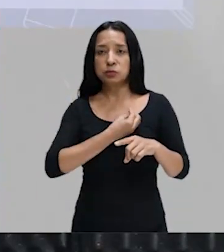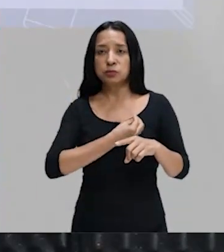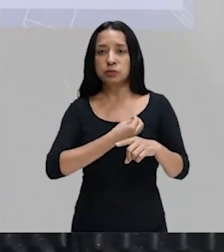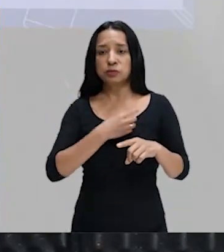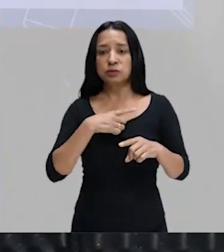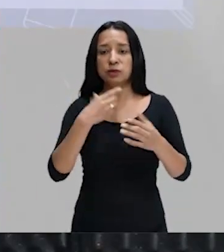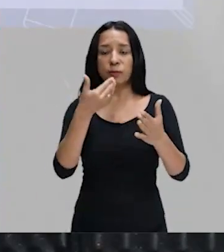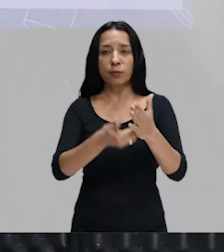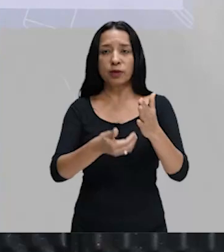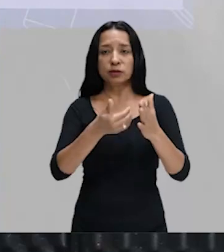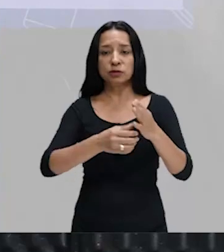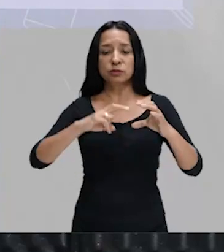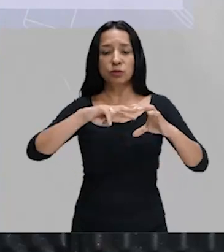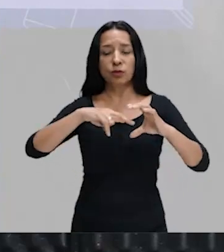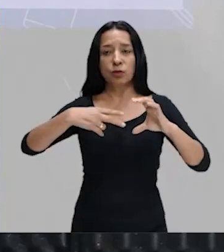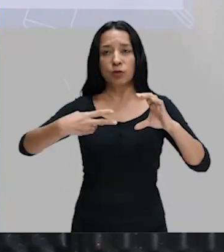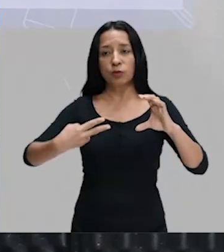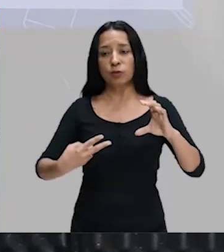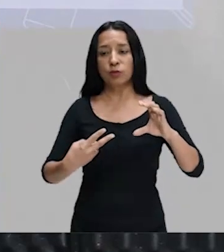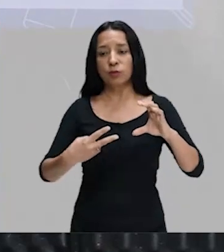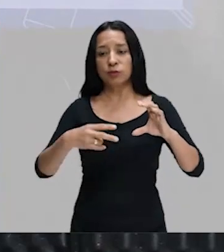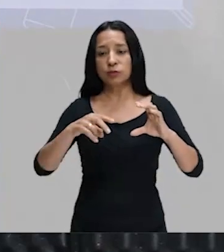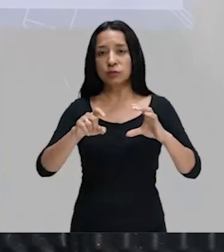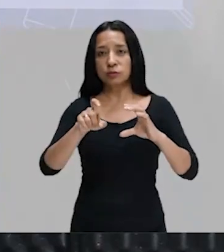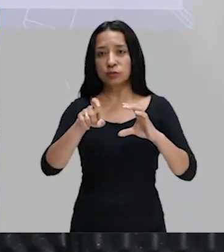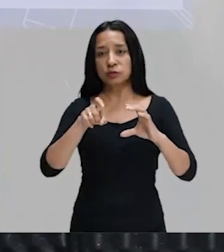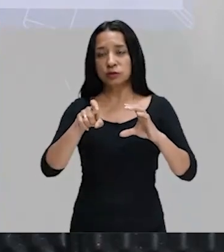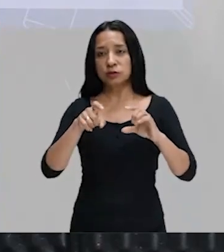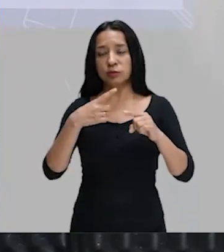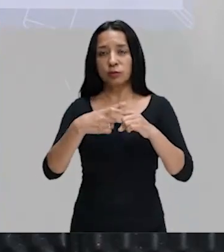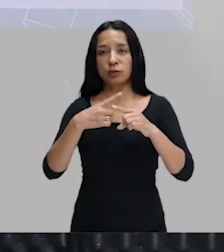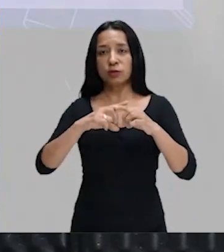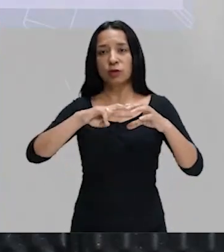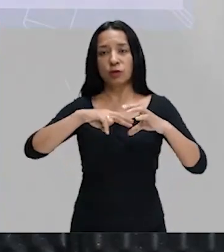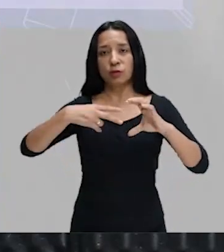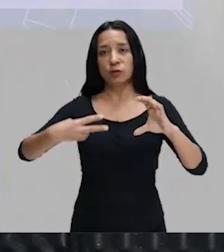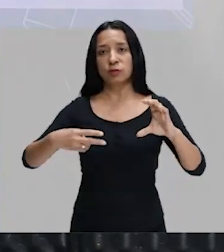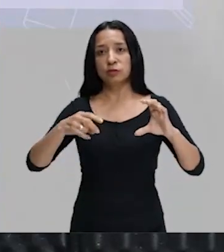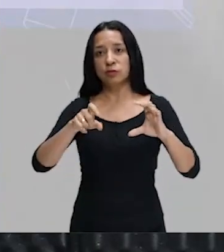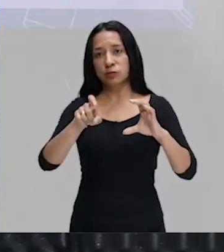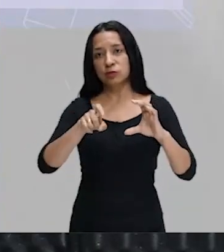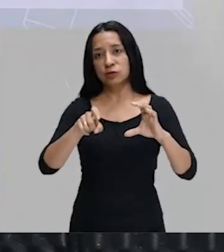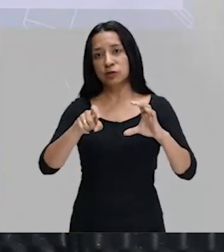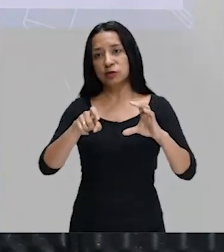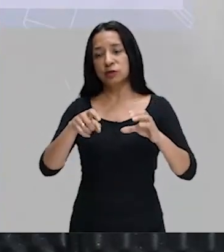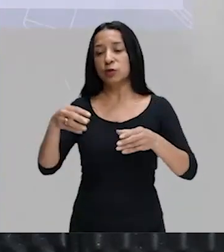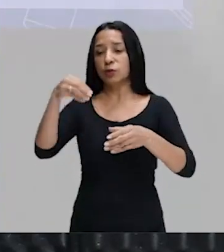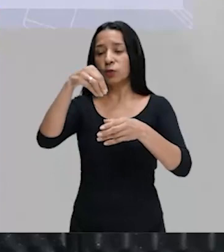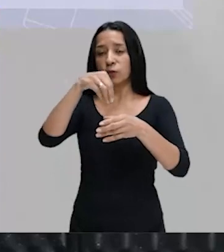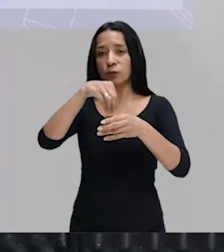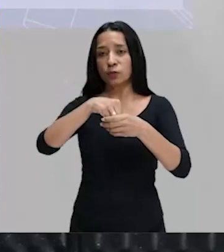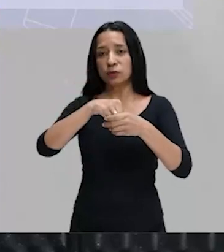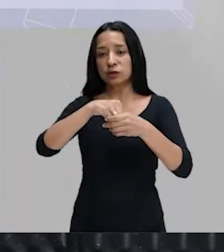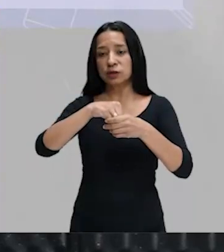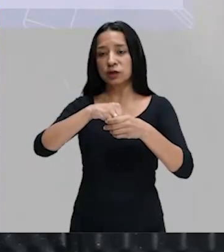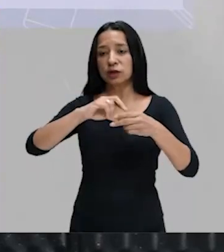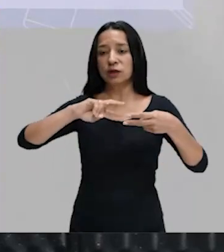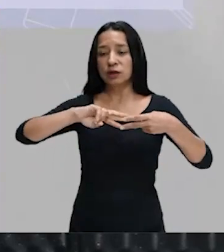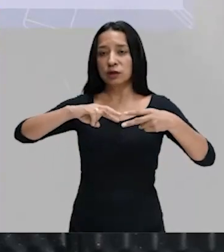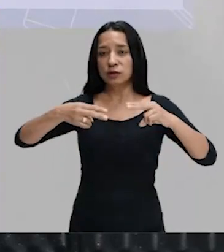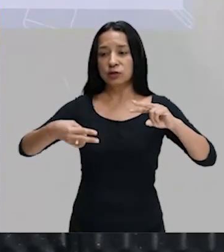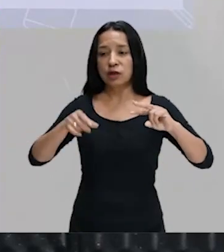tenham perdido o cromossomo X. Tá? Porque o cromossomo X ele contém genes essenciais para